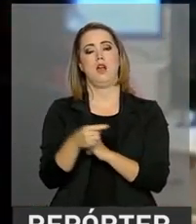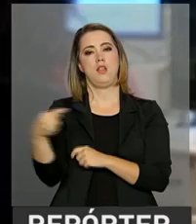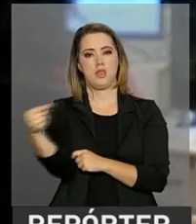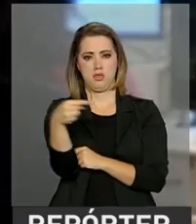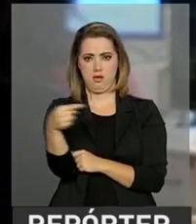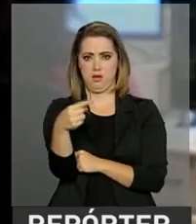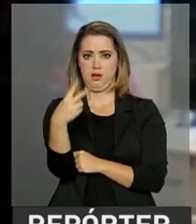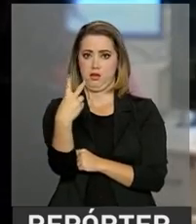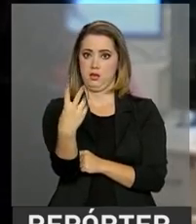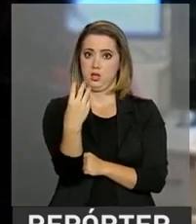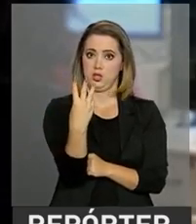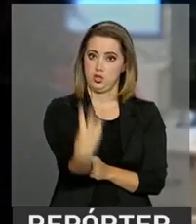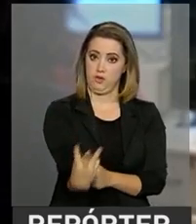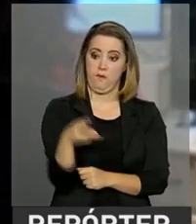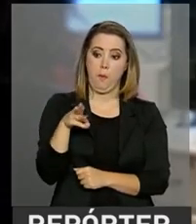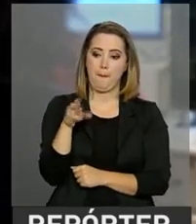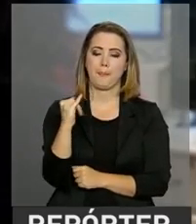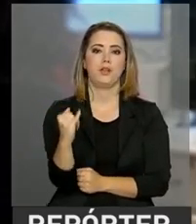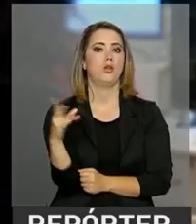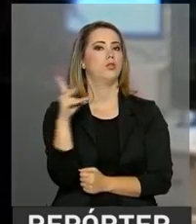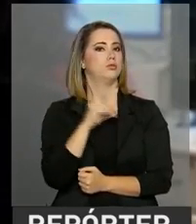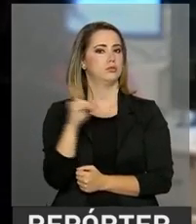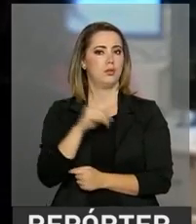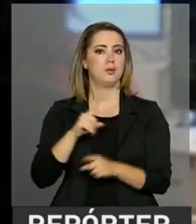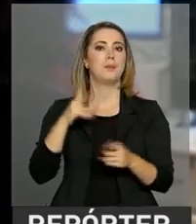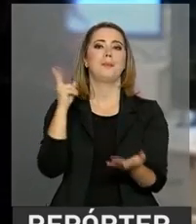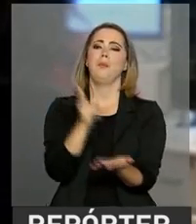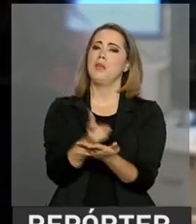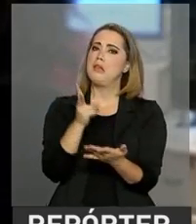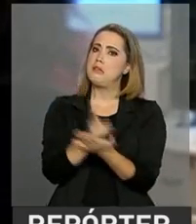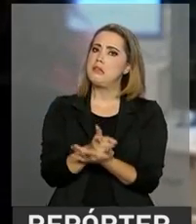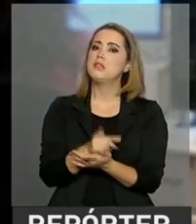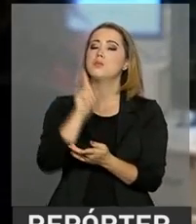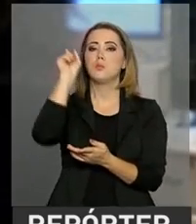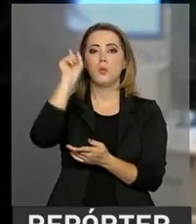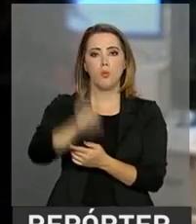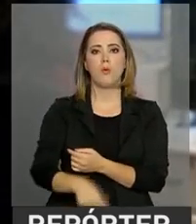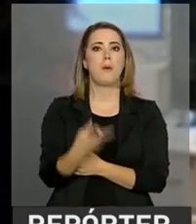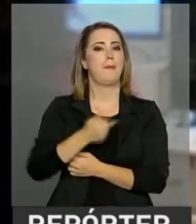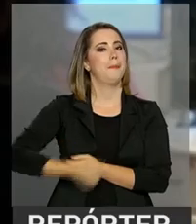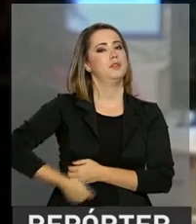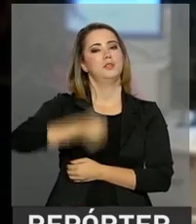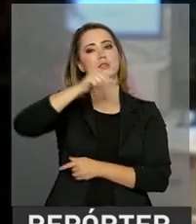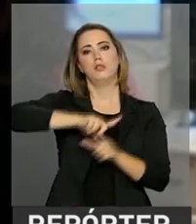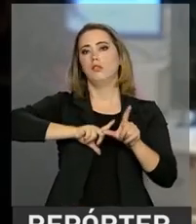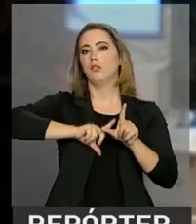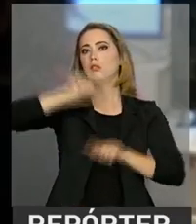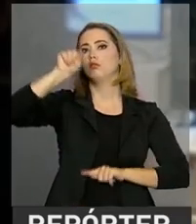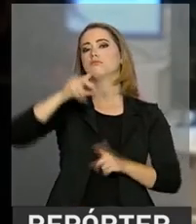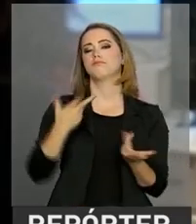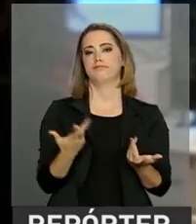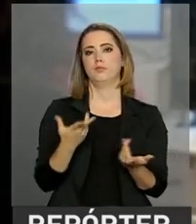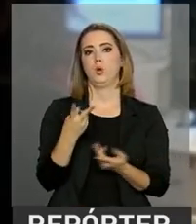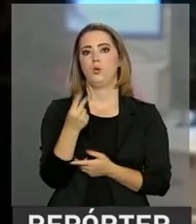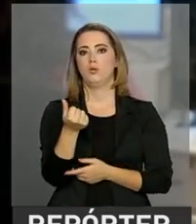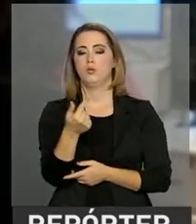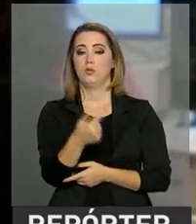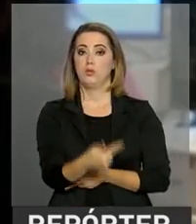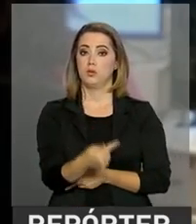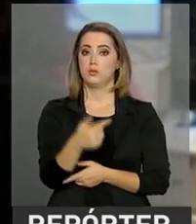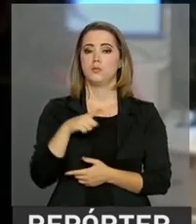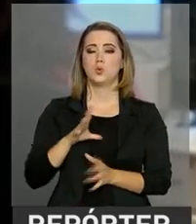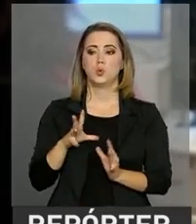500 milhões de dólares mesmo assim foi o melhor resultado desde 2007 entra nesta conta e